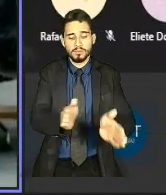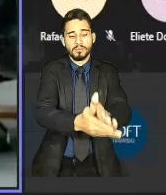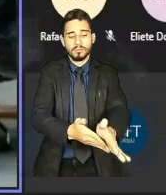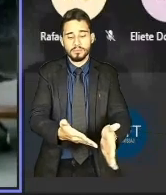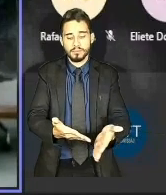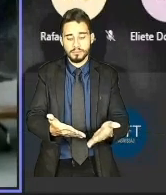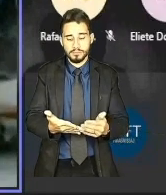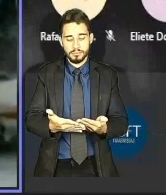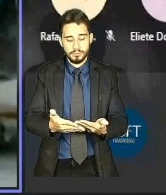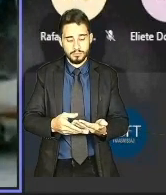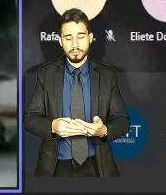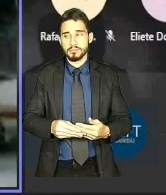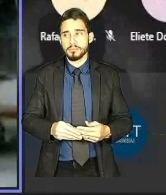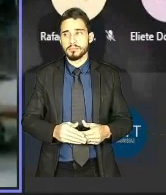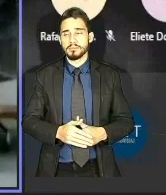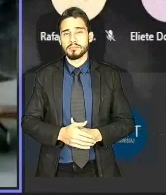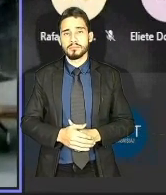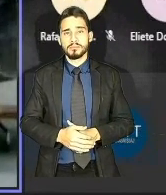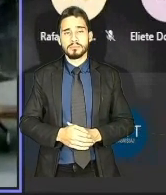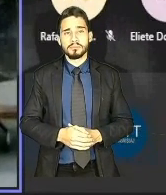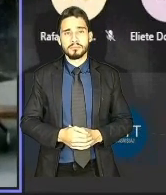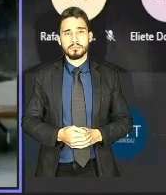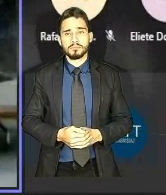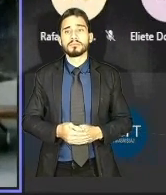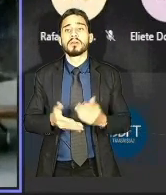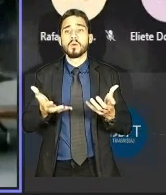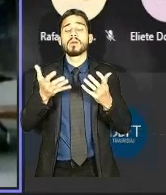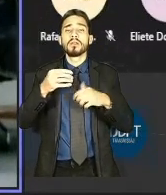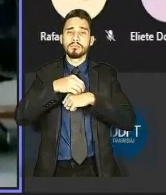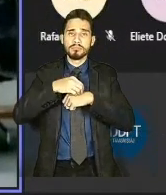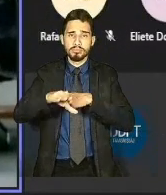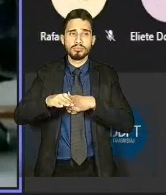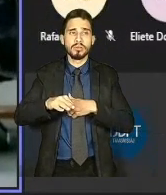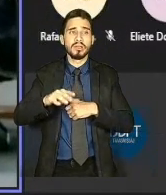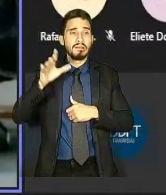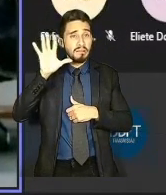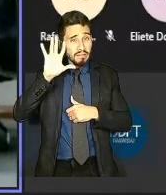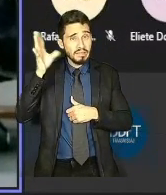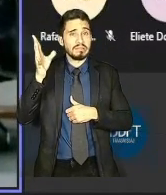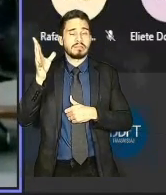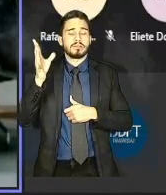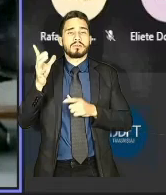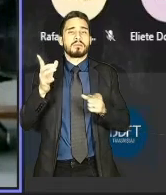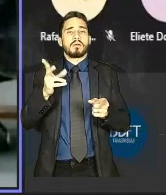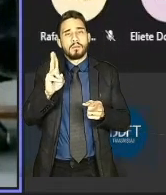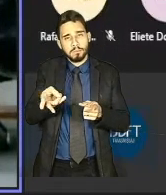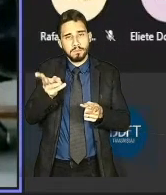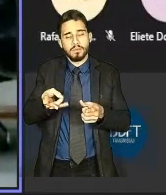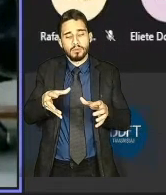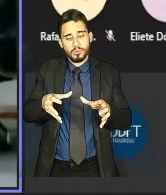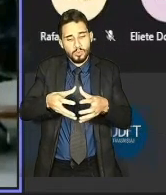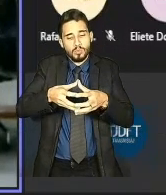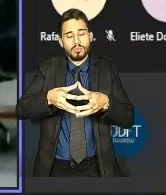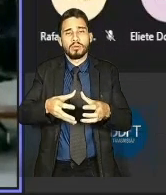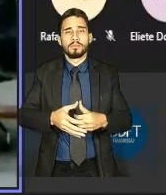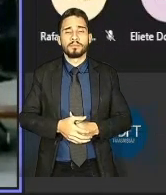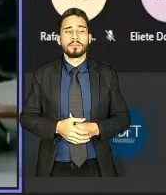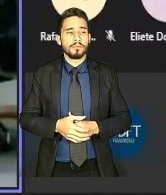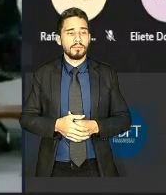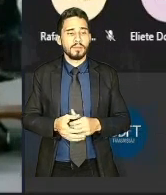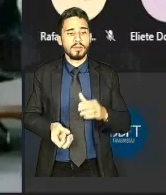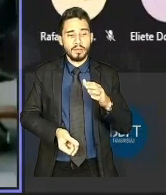foi levado a cargo. Então, assim, só para concluir, eu gostaria de destacar aqui uma decisão desta mesma